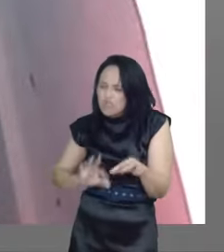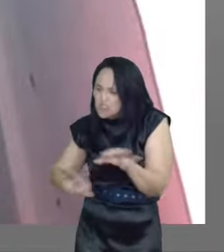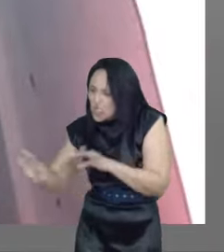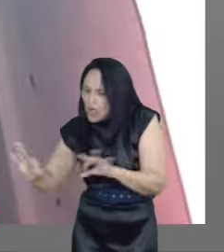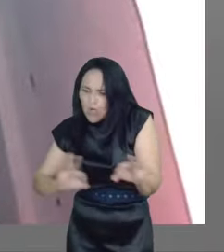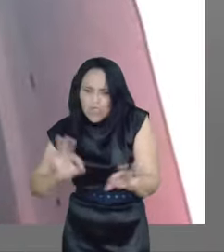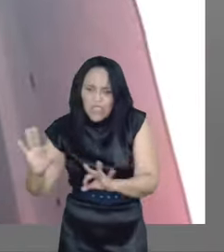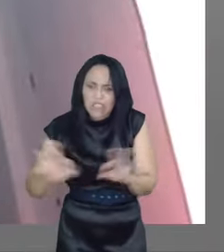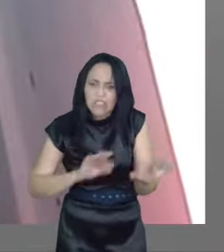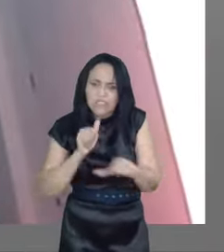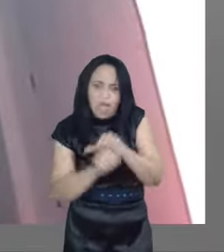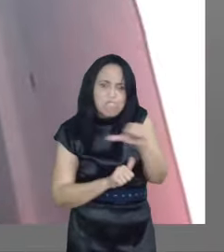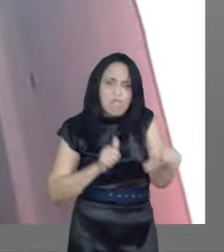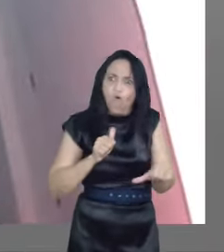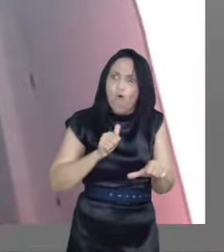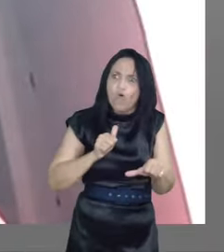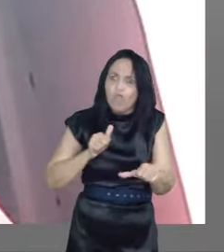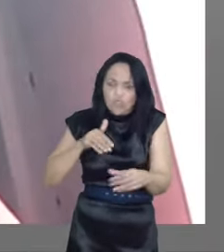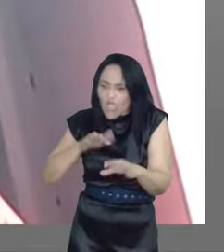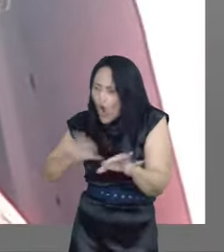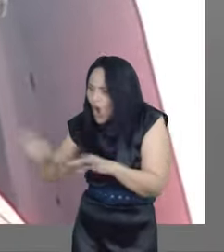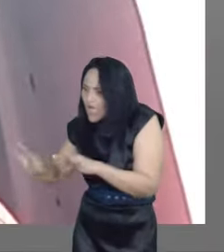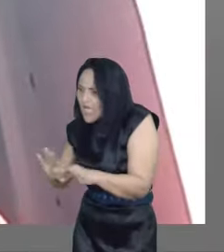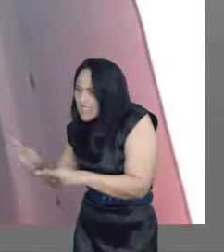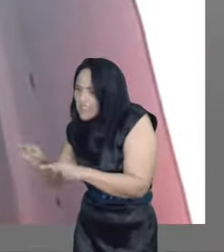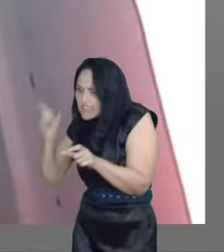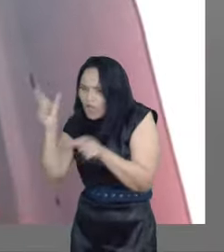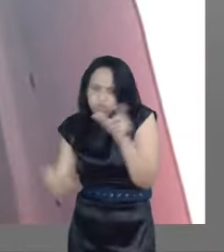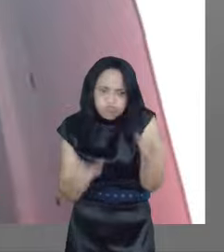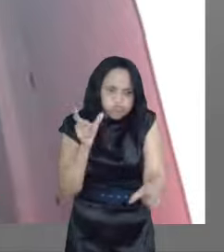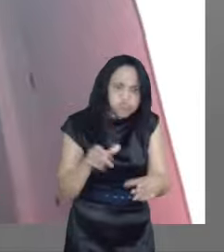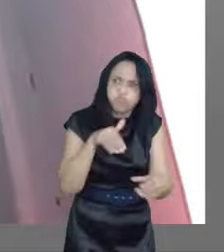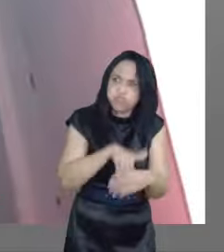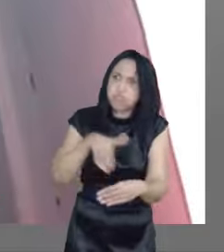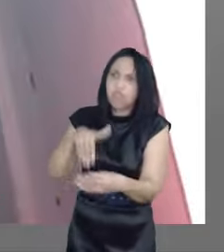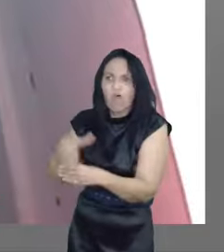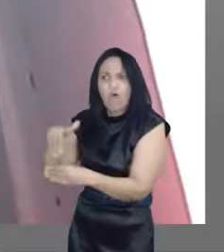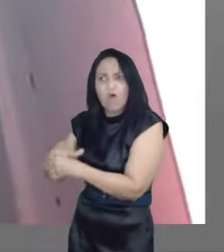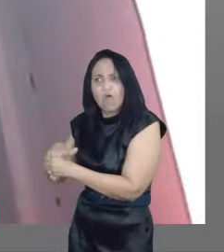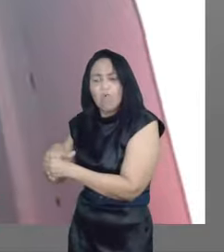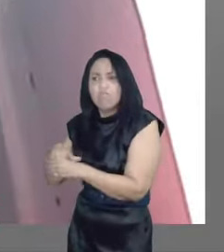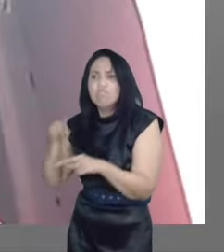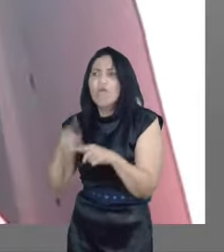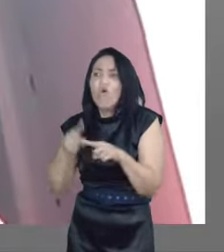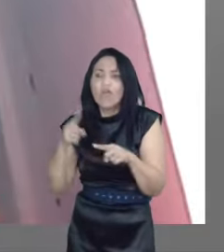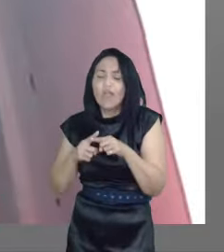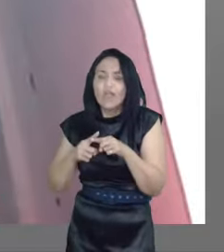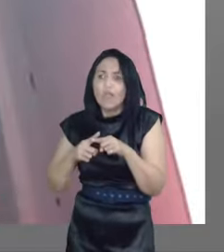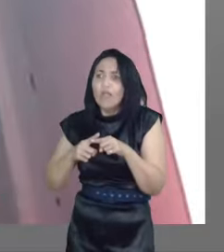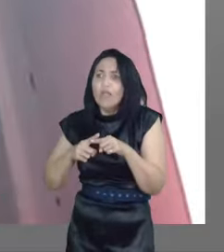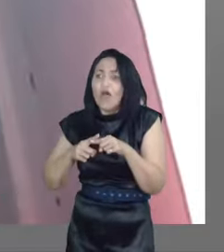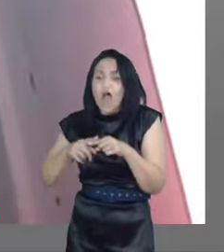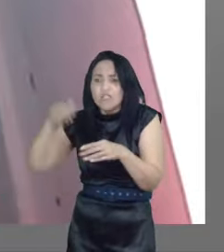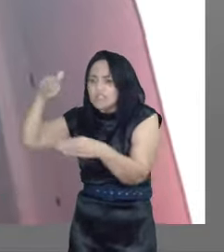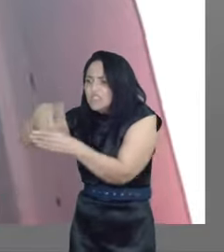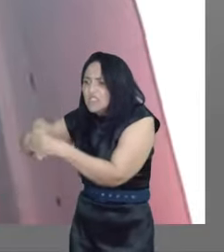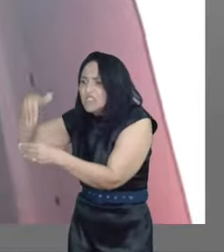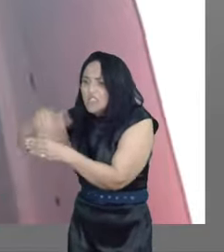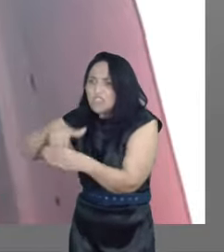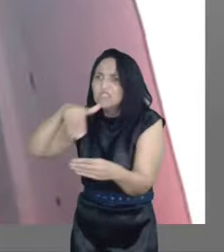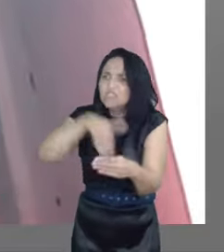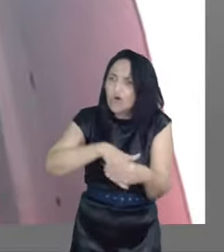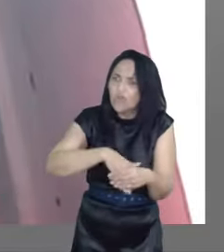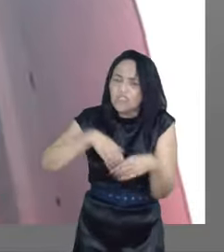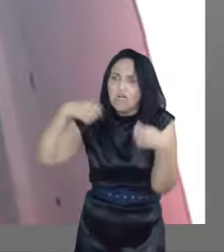o nosso eleitorado. Por isso que é tão importante, porque as eleições não se faz só